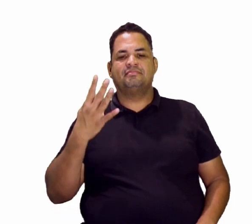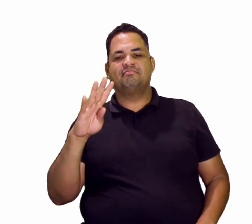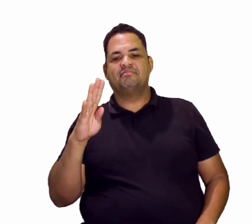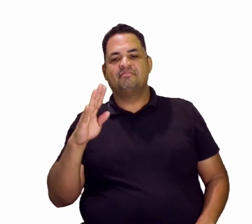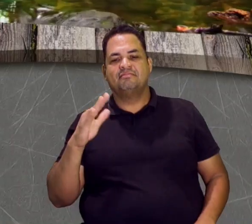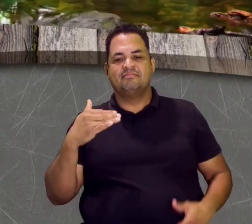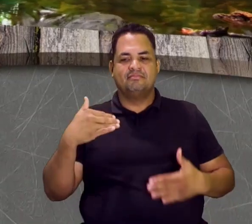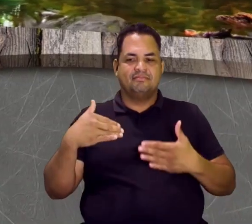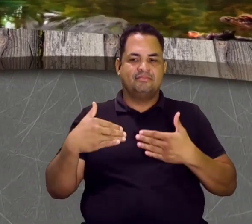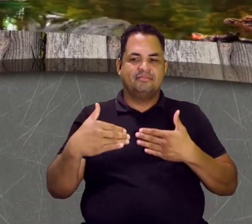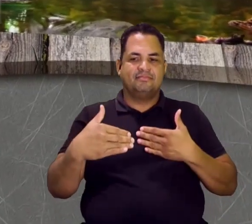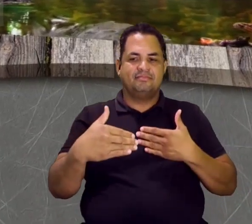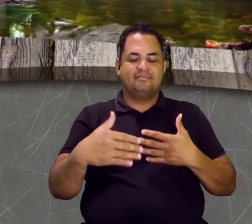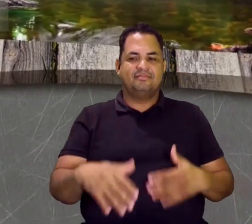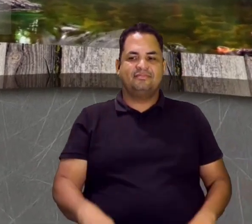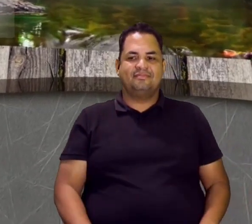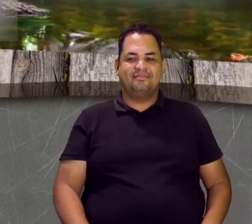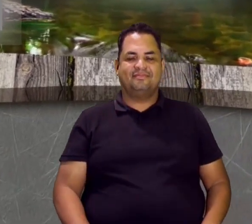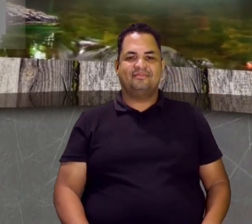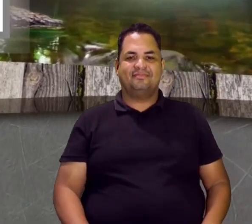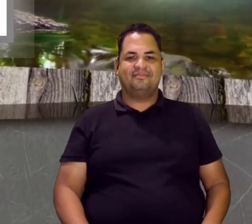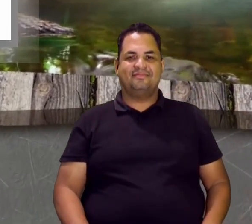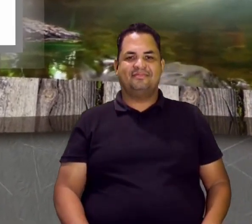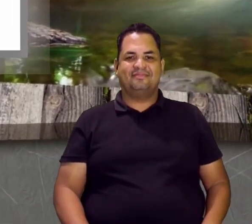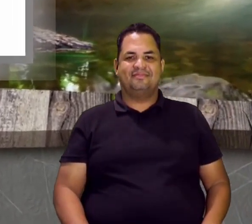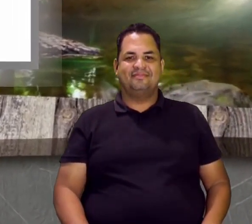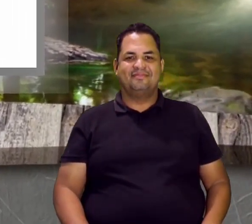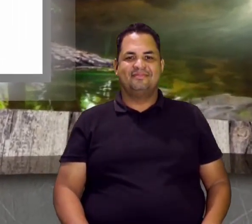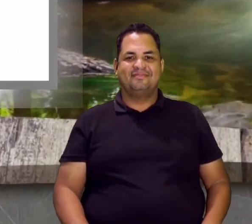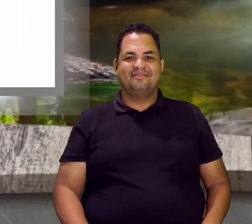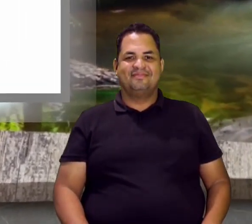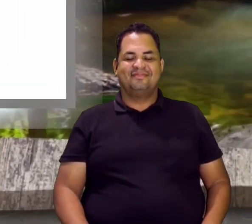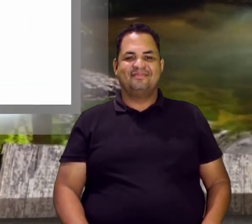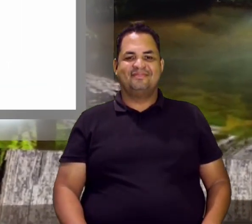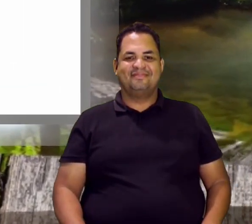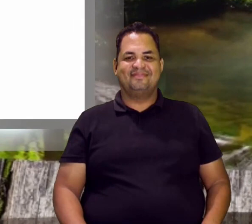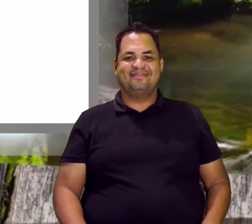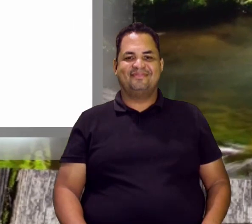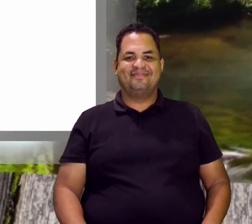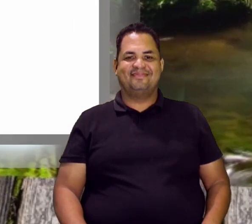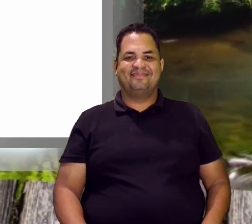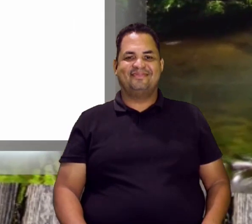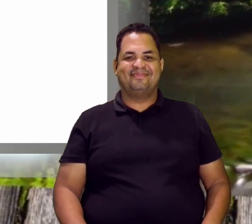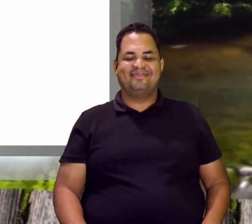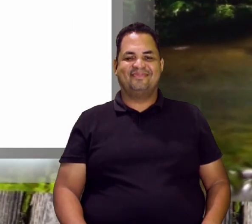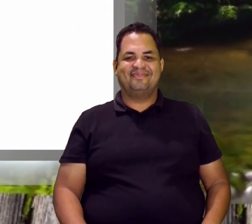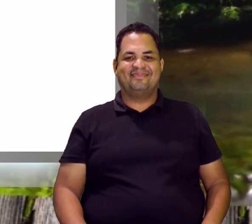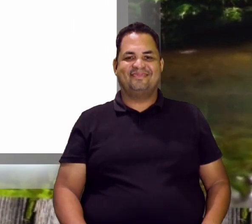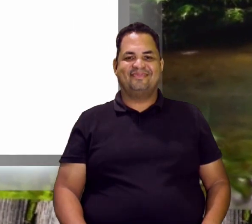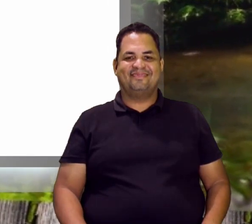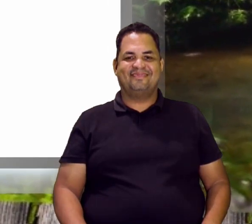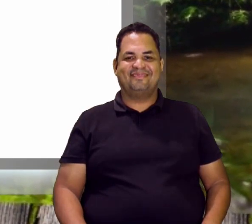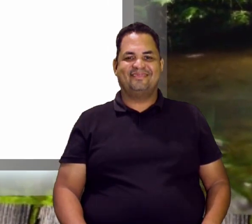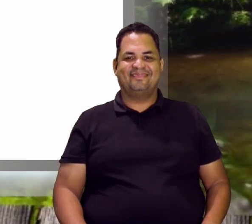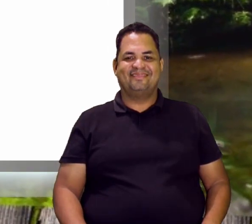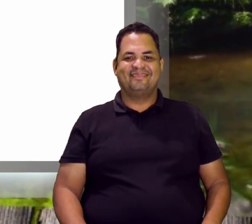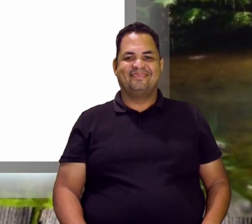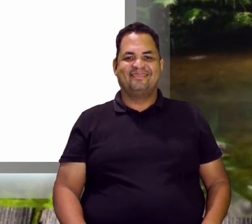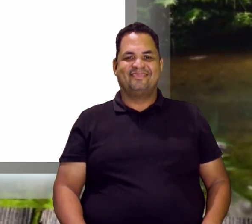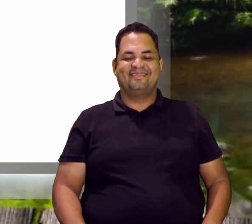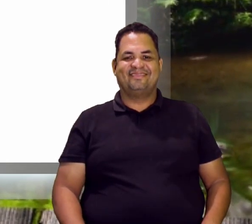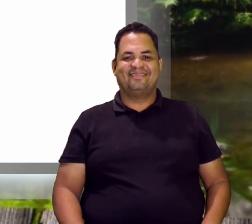biologando. Vamos lá? Biologando, chegando. Olha que legal. Aê! A nossa produtora